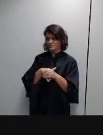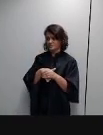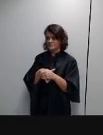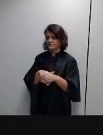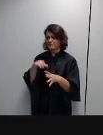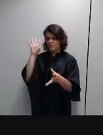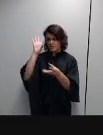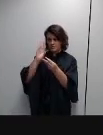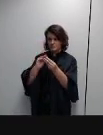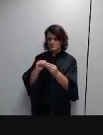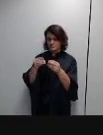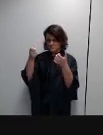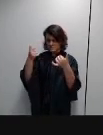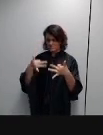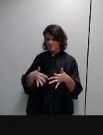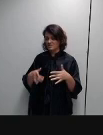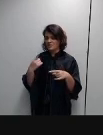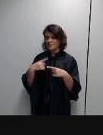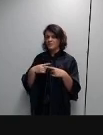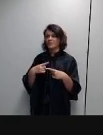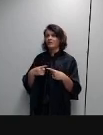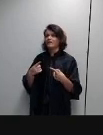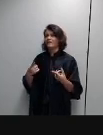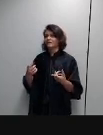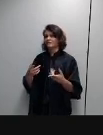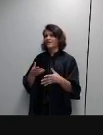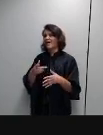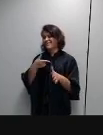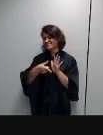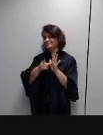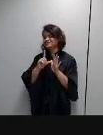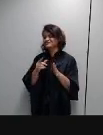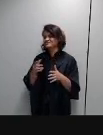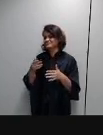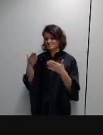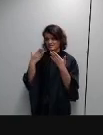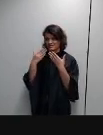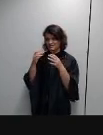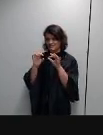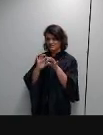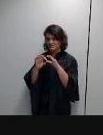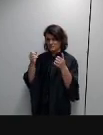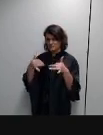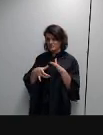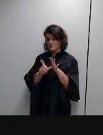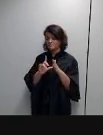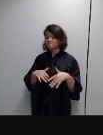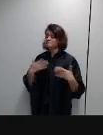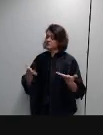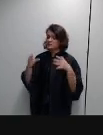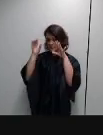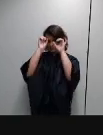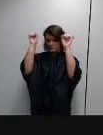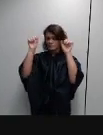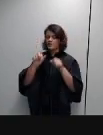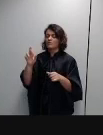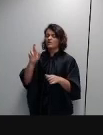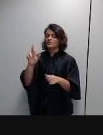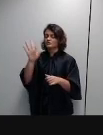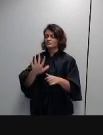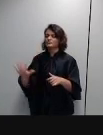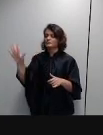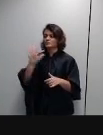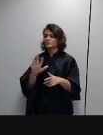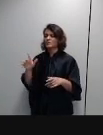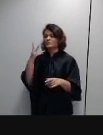já que foi disponibilizado previamente na realidade o Tribunal Regional reconheceu a litispendência parcial